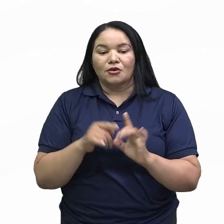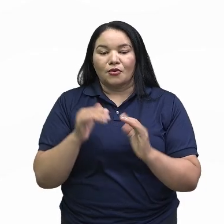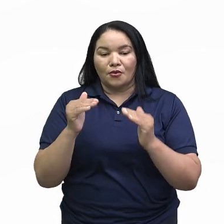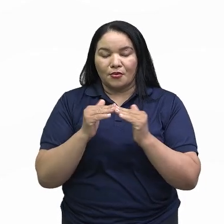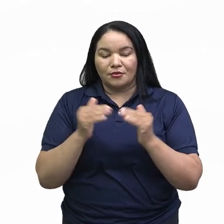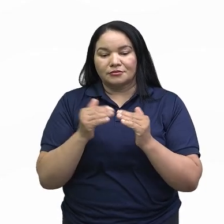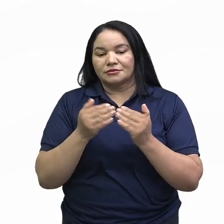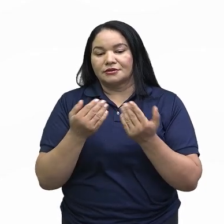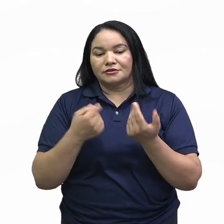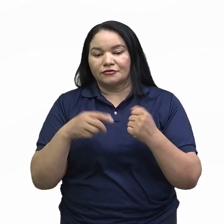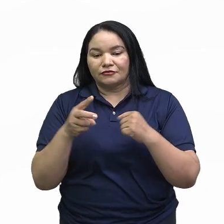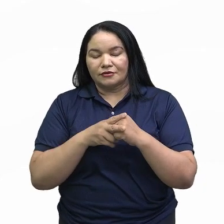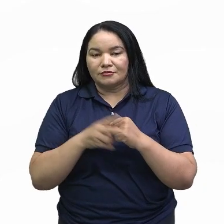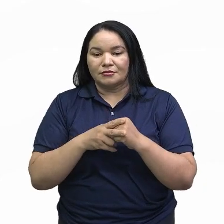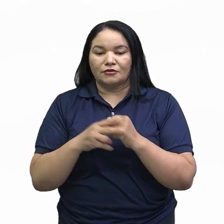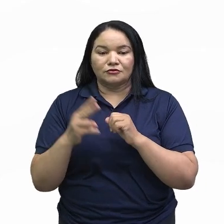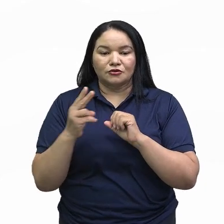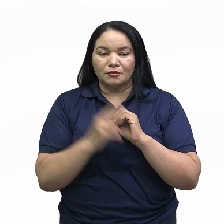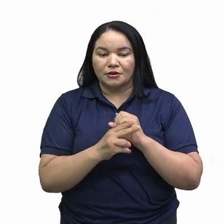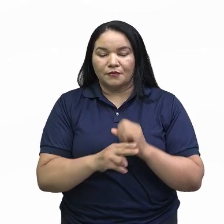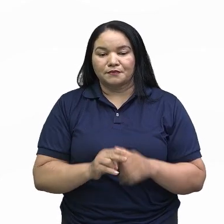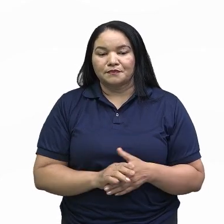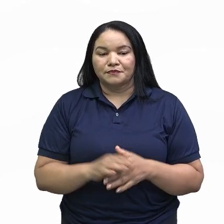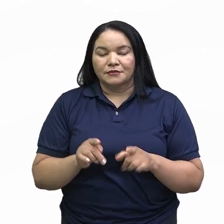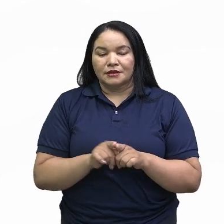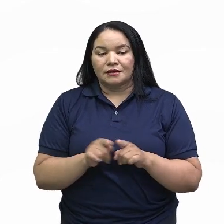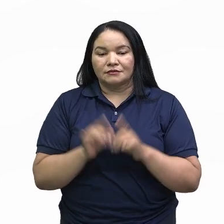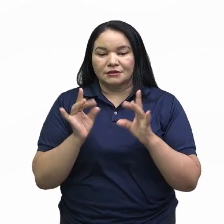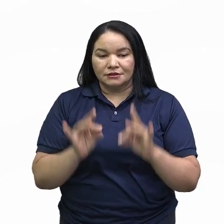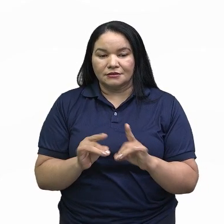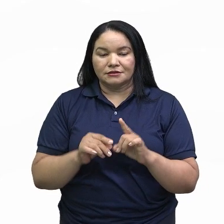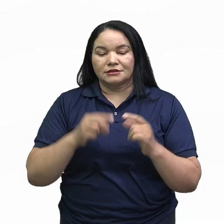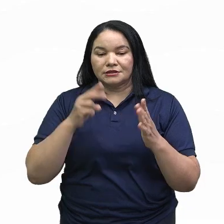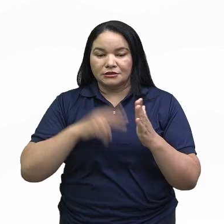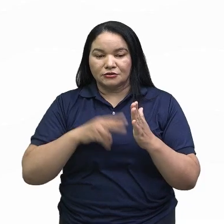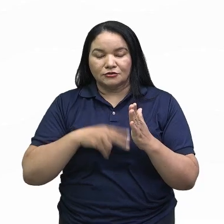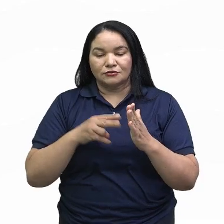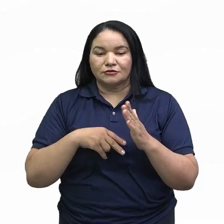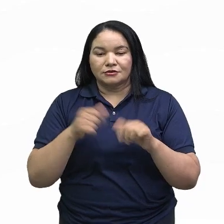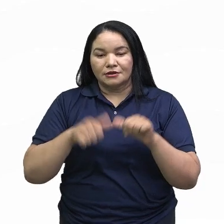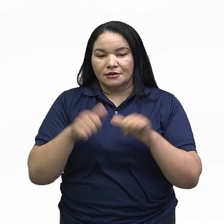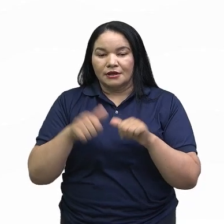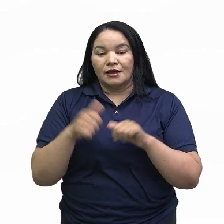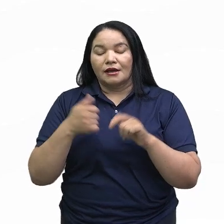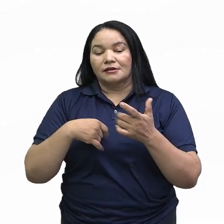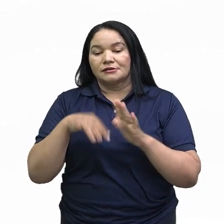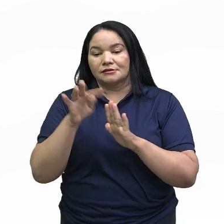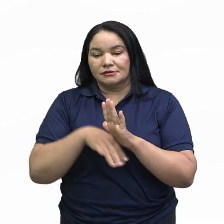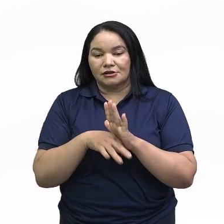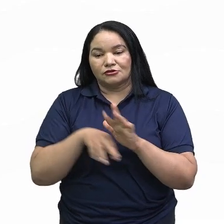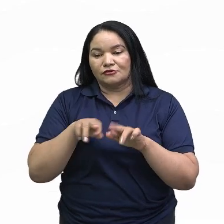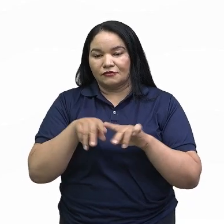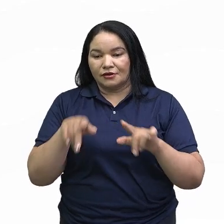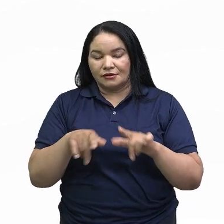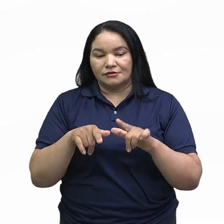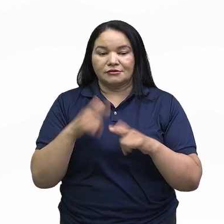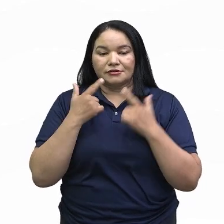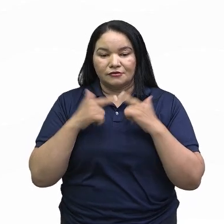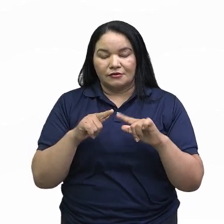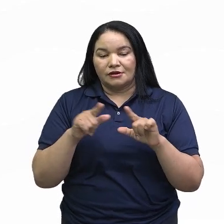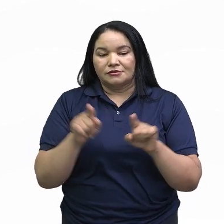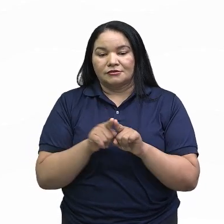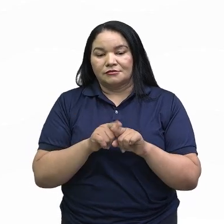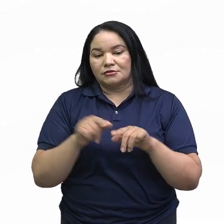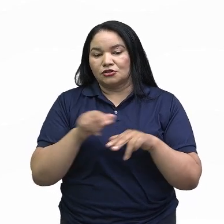e nominal. Detalhamento, leitura e análise de textos em diferentes linguagens e gêneros